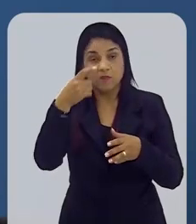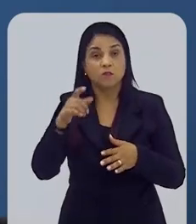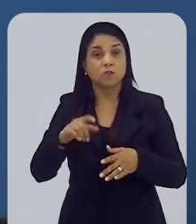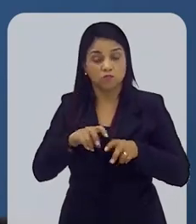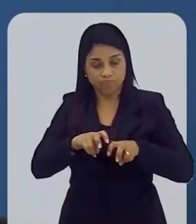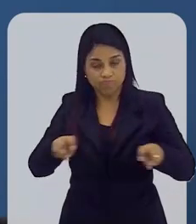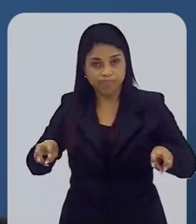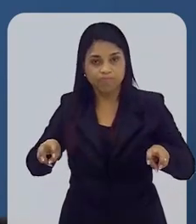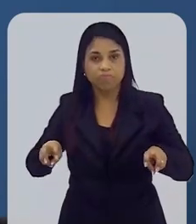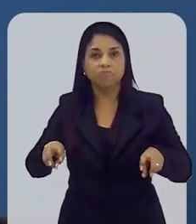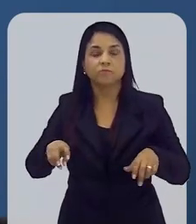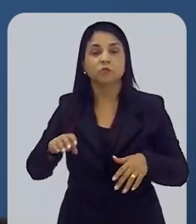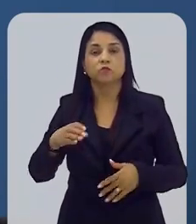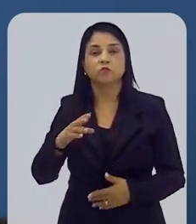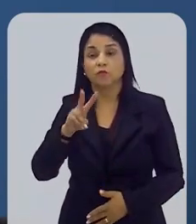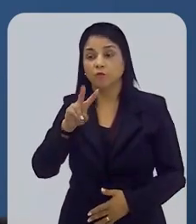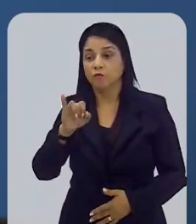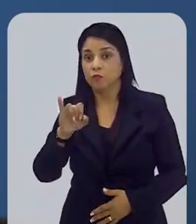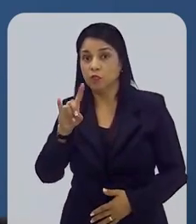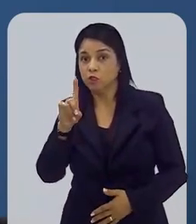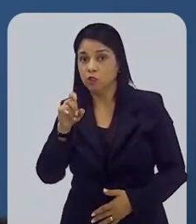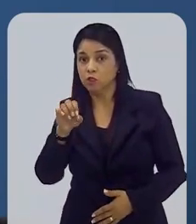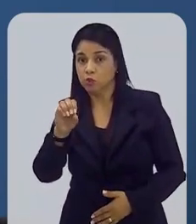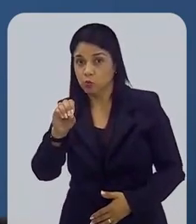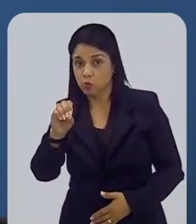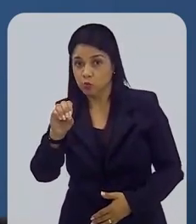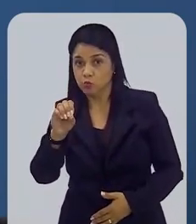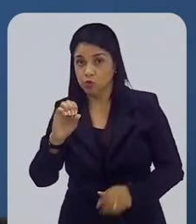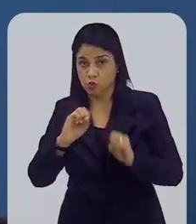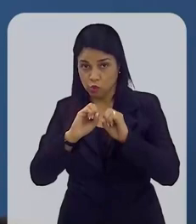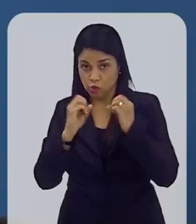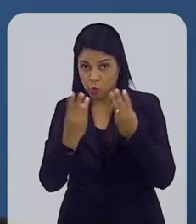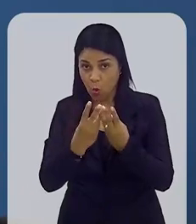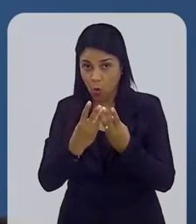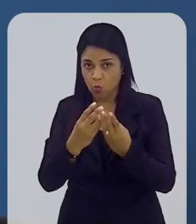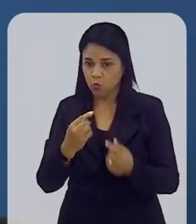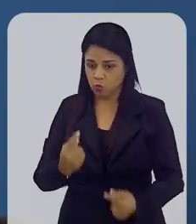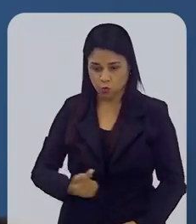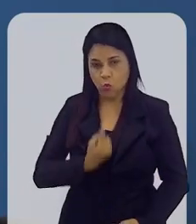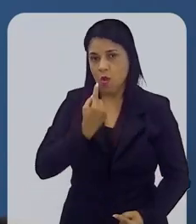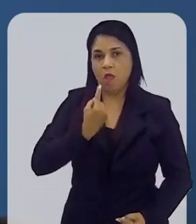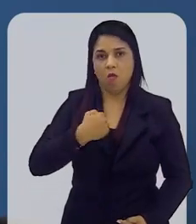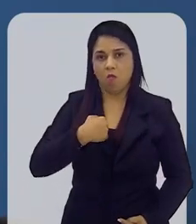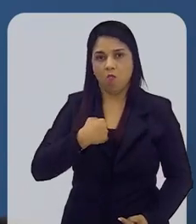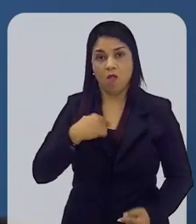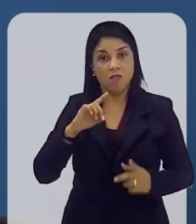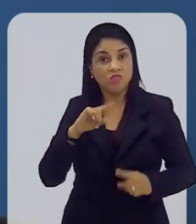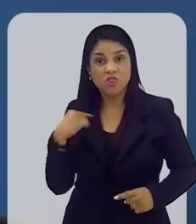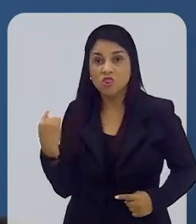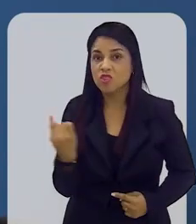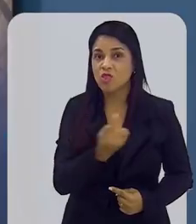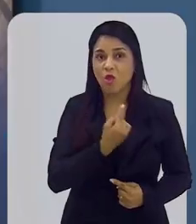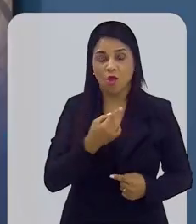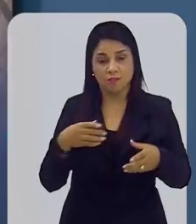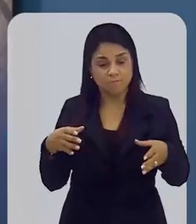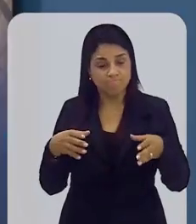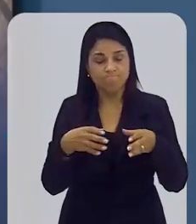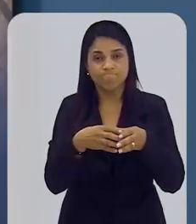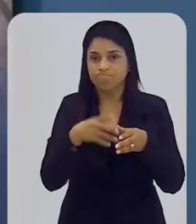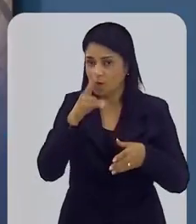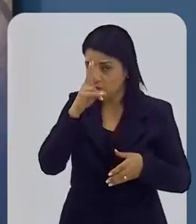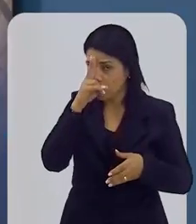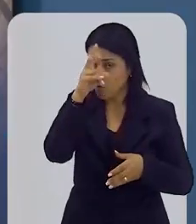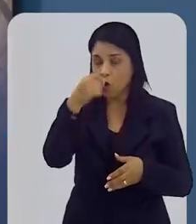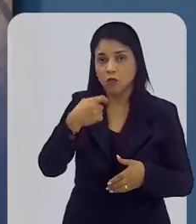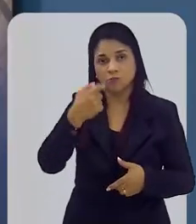bancada do video show que eu aprendi que eu não sou eu, é nós. E ali eu fui criando uma consciência muito forte de coletividade. Eu queria te